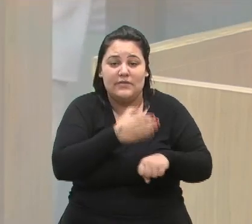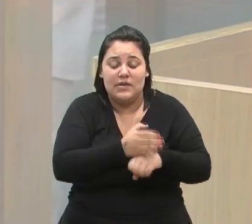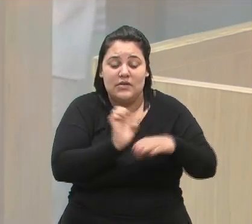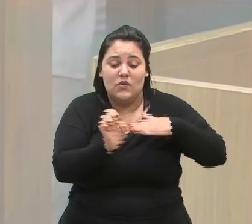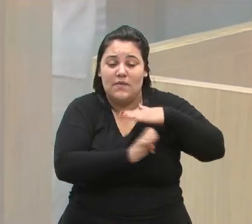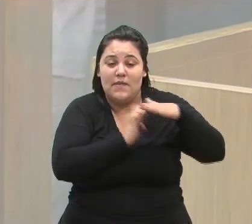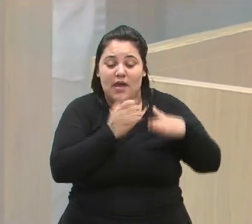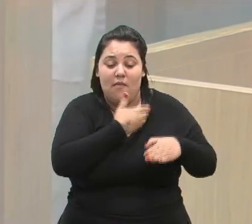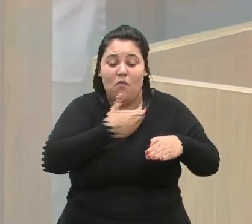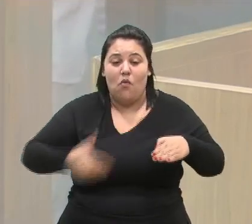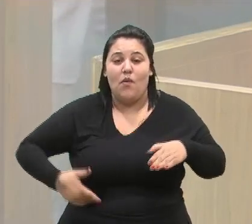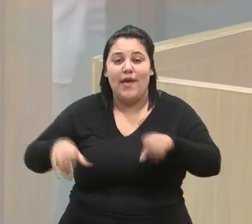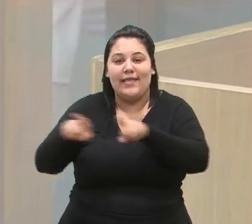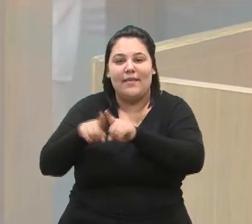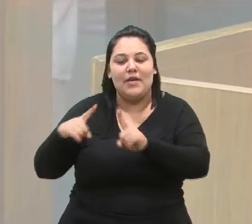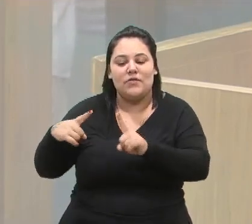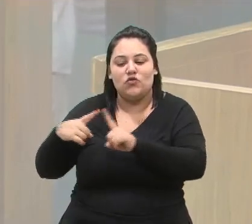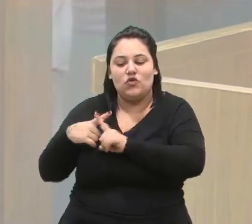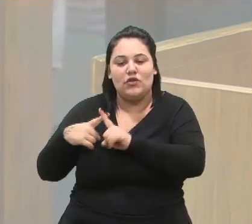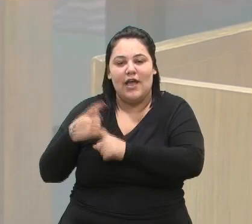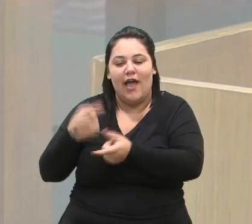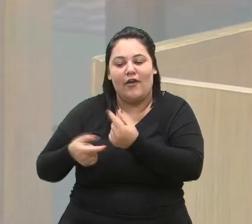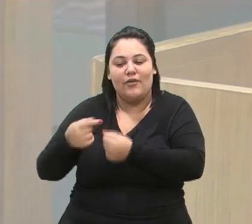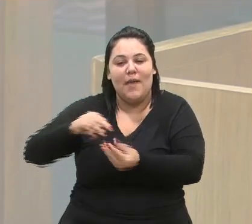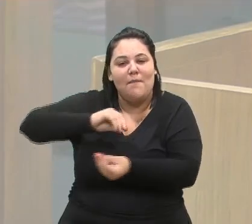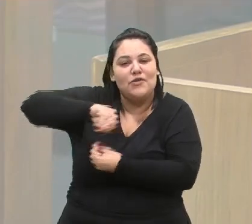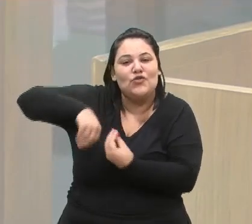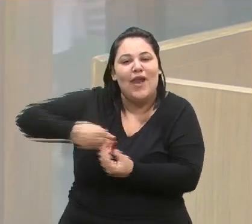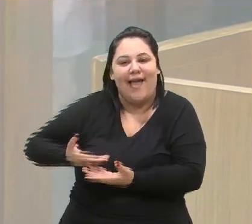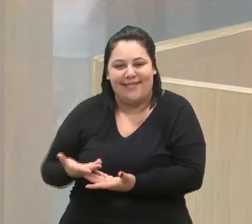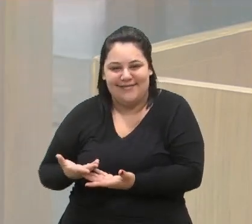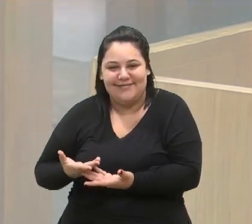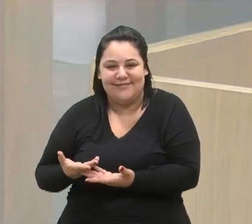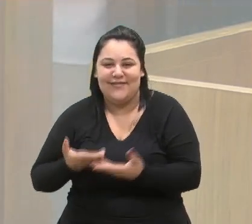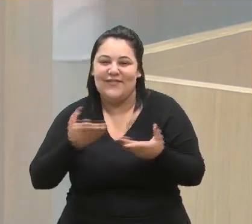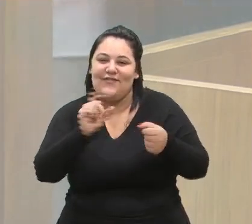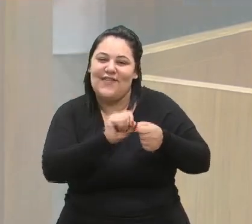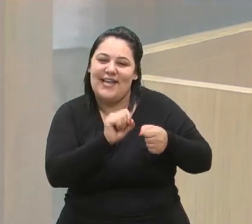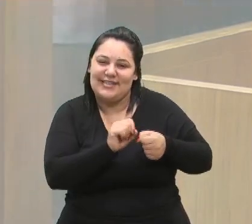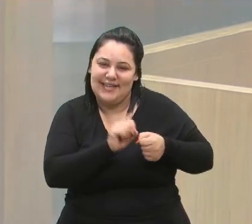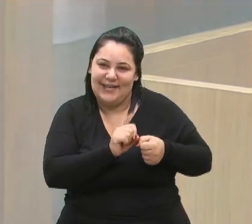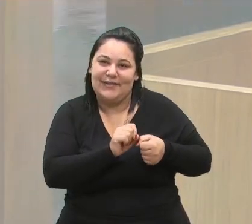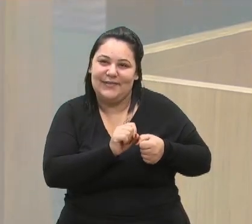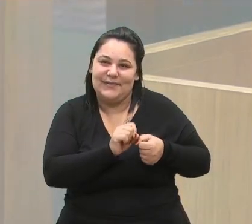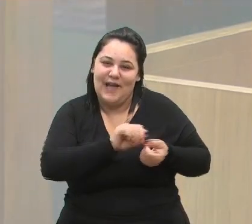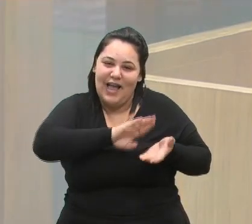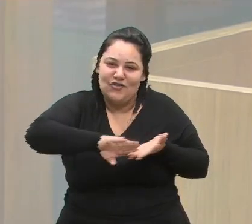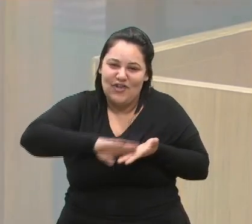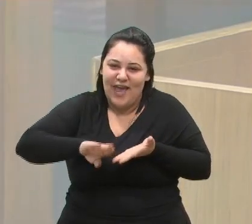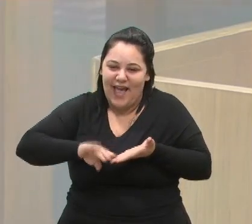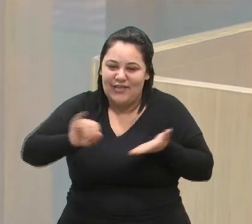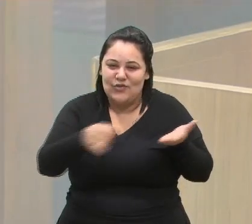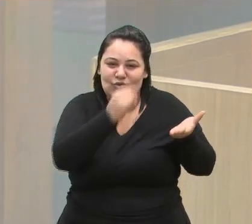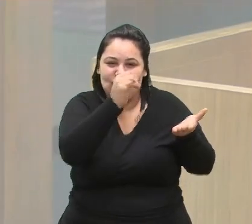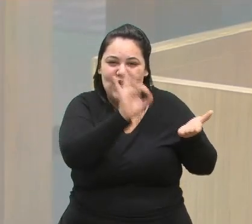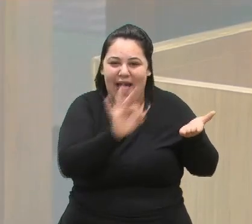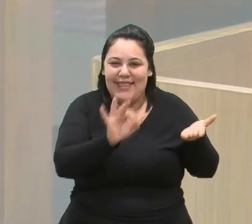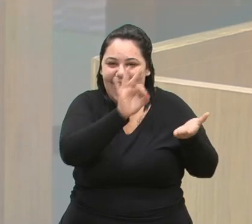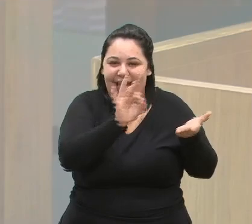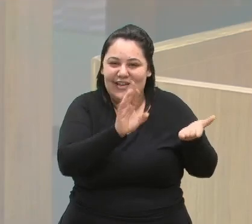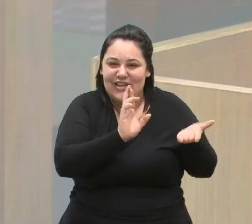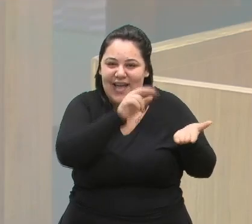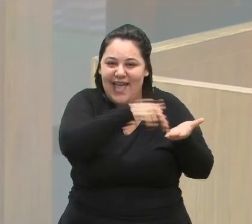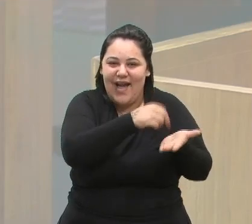públicas e sociedades de economia mista. Com as amortizações extraordinárias, a taxa de juros reais